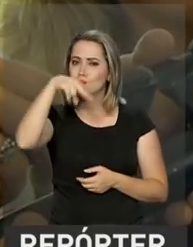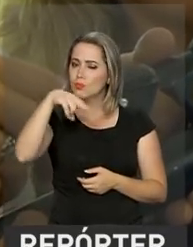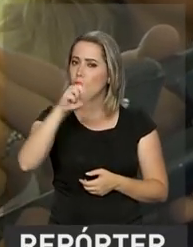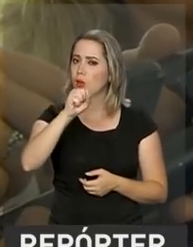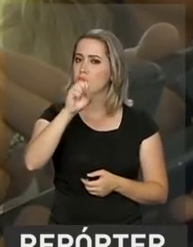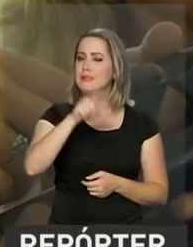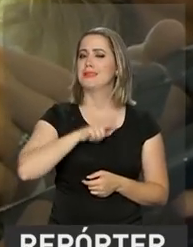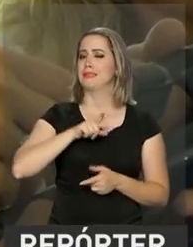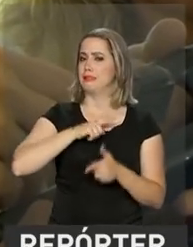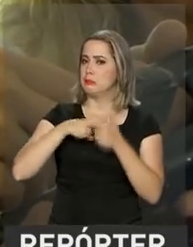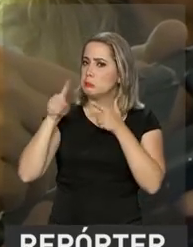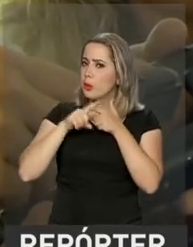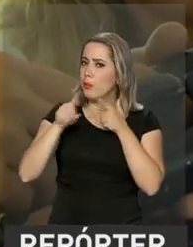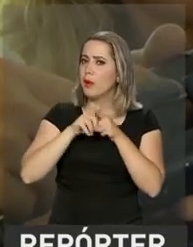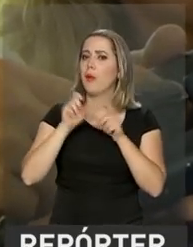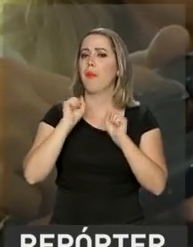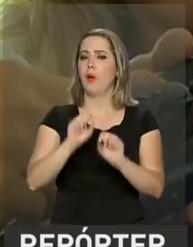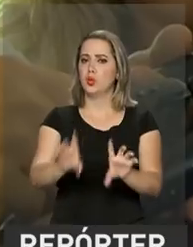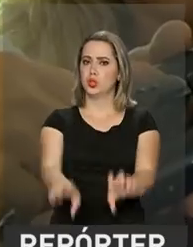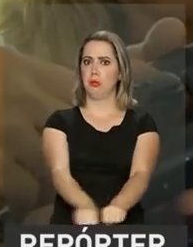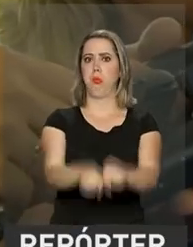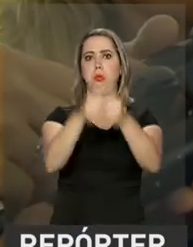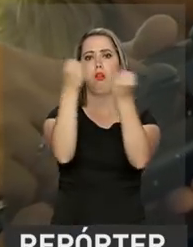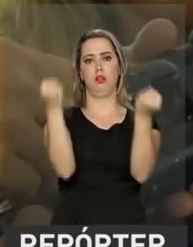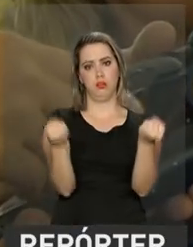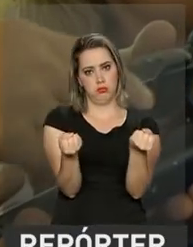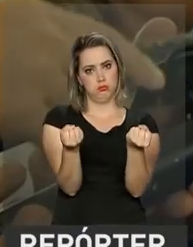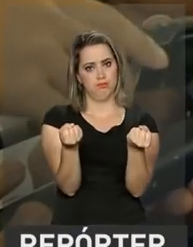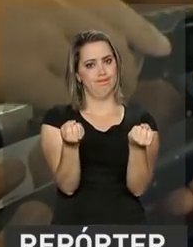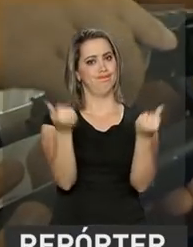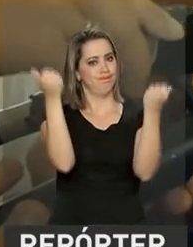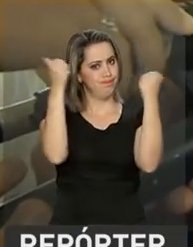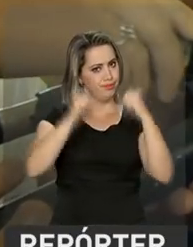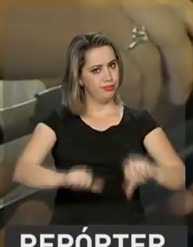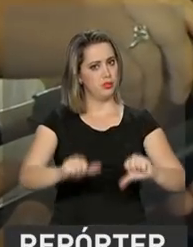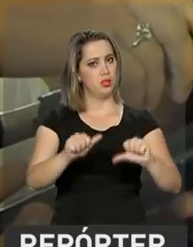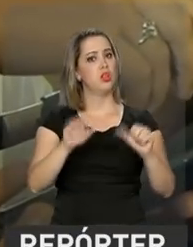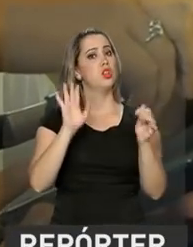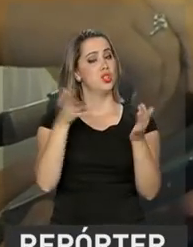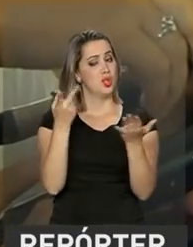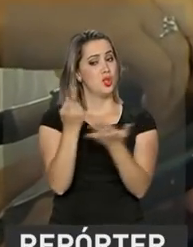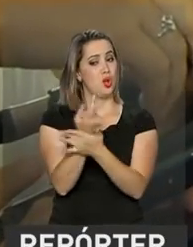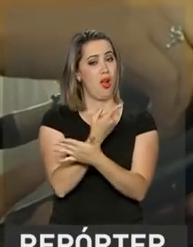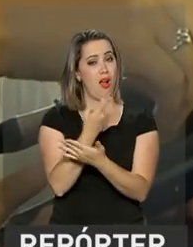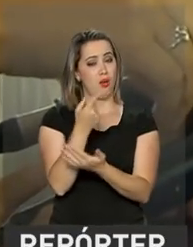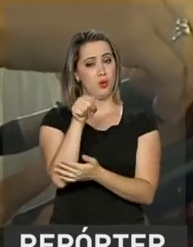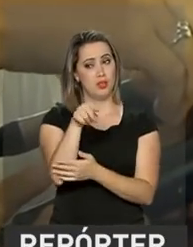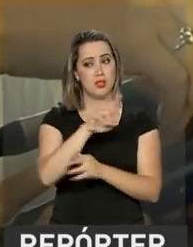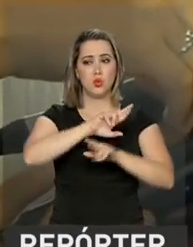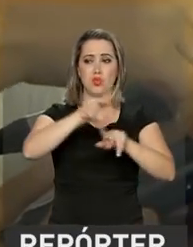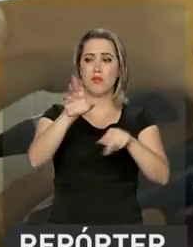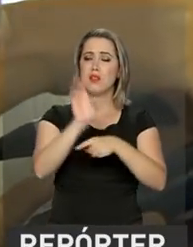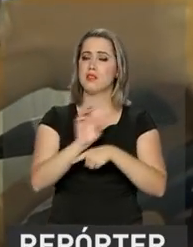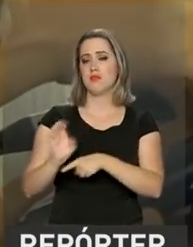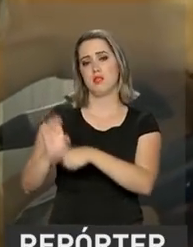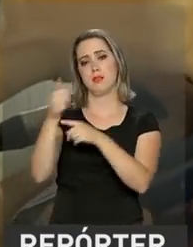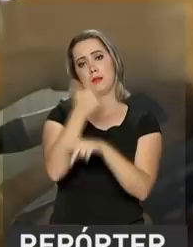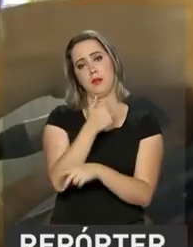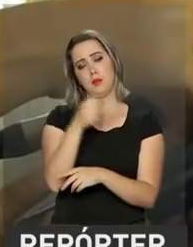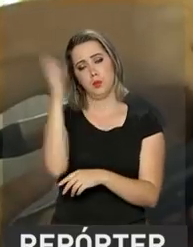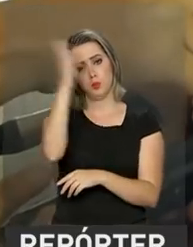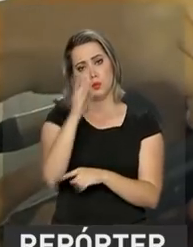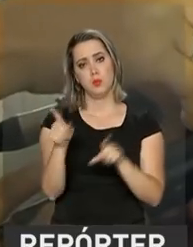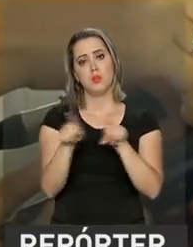ser problema pode quebrar fossem sorvete está acontecendo ou perto disso em alguns estados brasileiros já